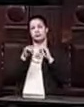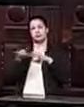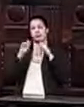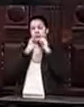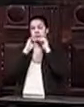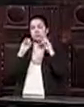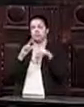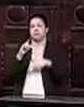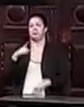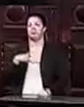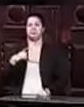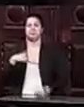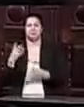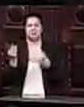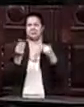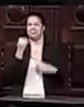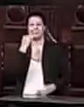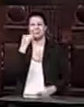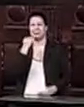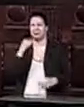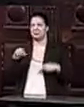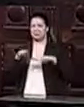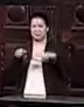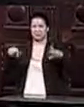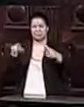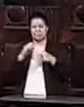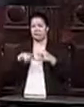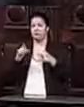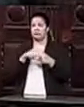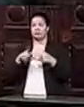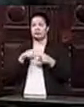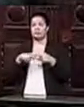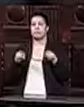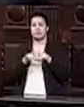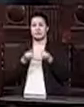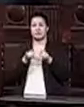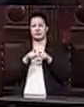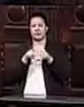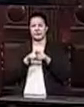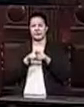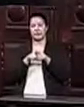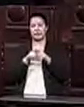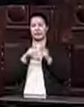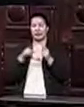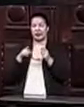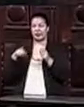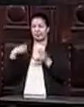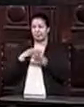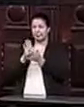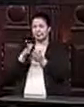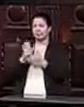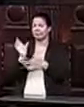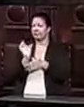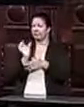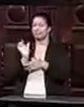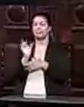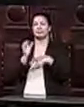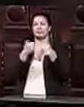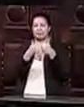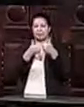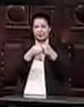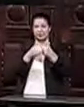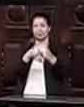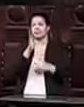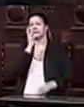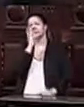muitas imperfeições, muitos outros problemas. A emissão do RioCard é muito tardia, a segunda FIA